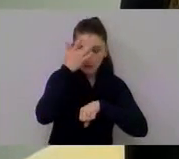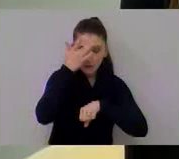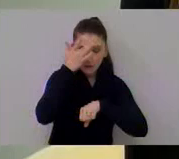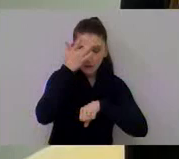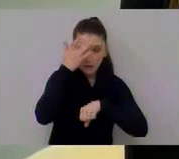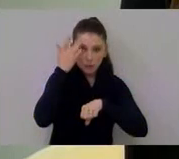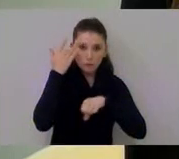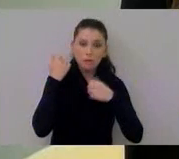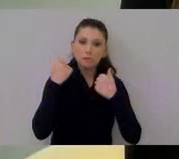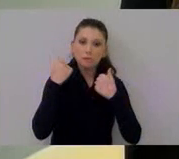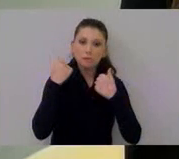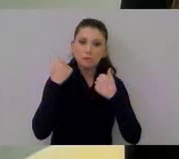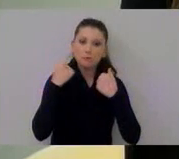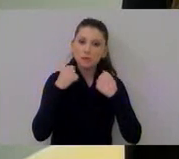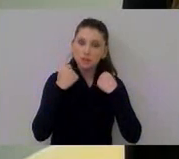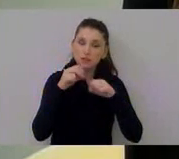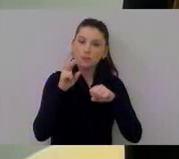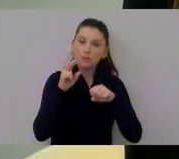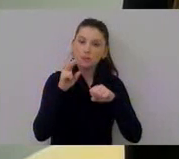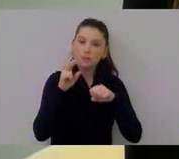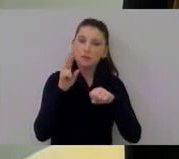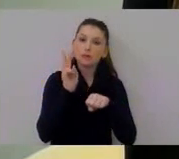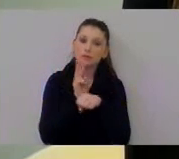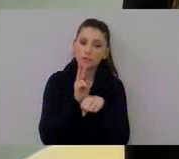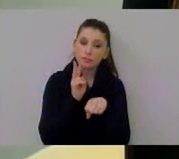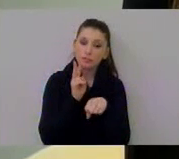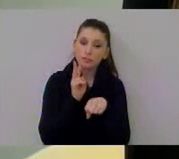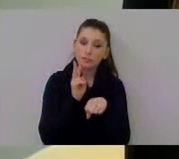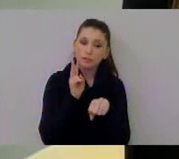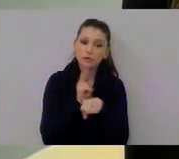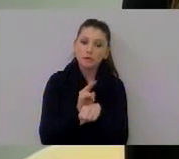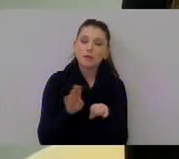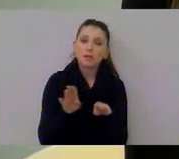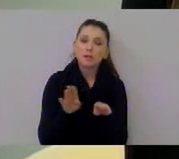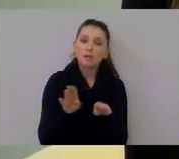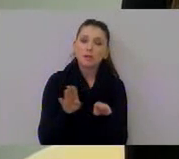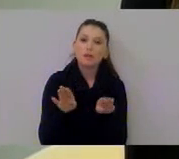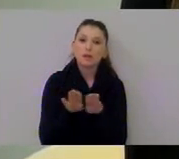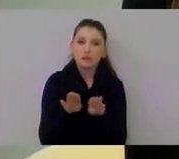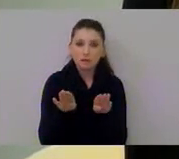informação correta de o que fazer com esse resíduo.